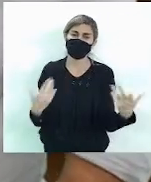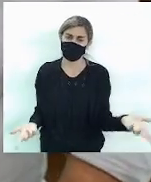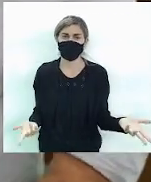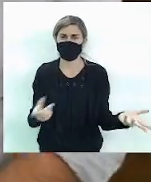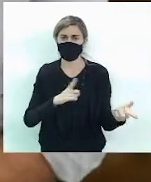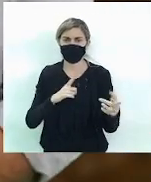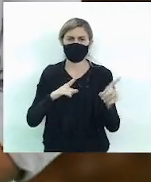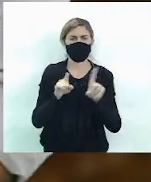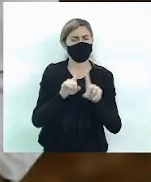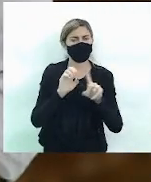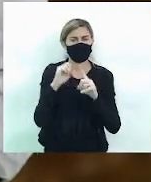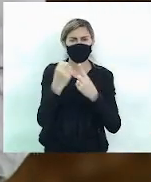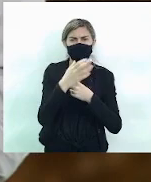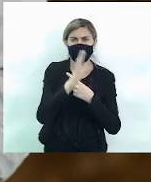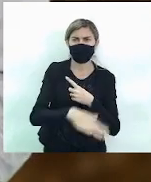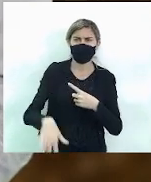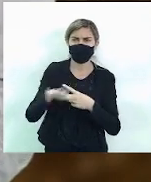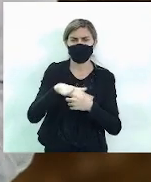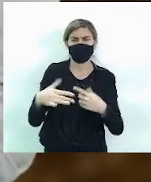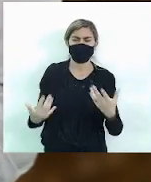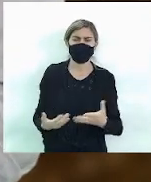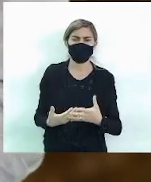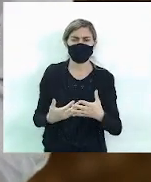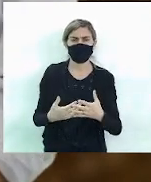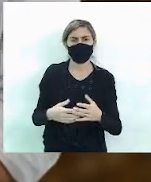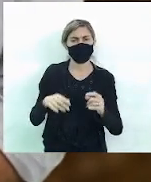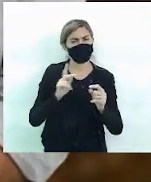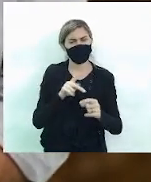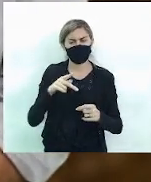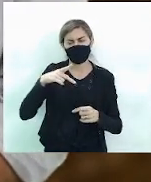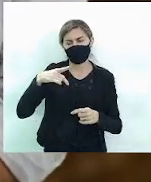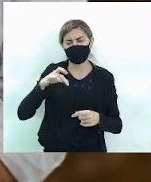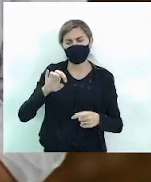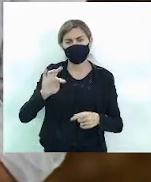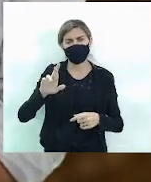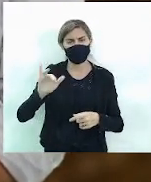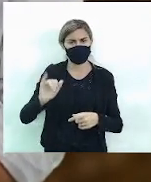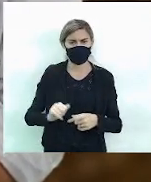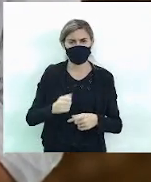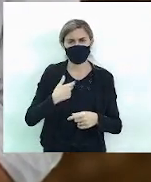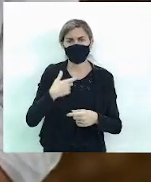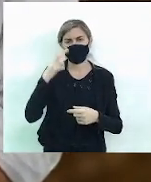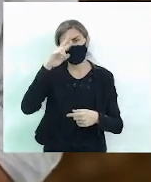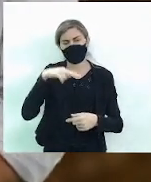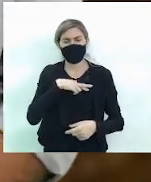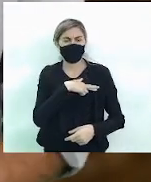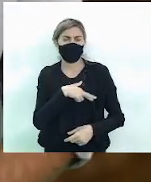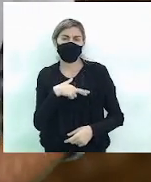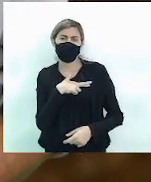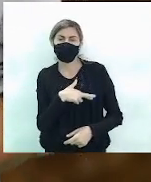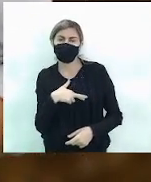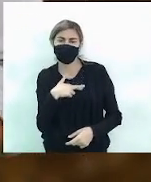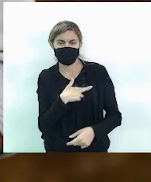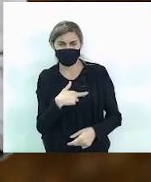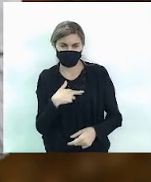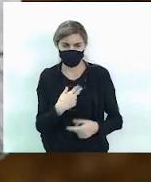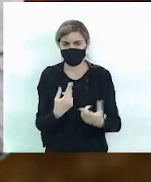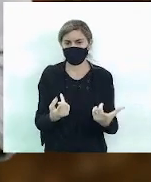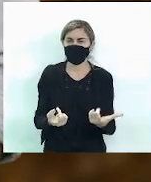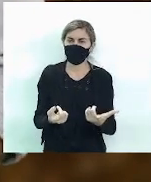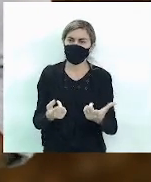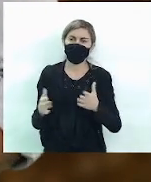dúvida. Ligado à nossa terra. Professor, falando aqui Petrúcio, me lembra do romantismo, né? A nossa terra, não é isso? Que por